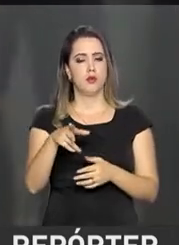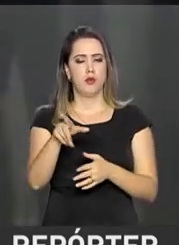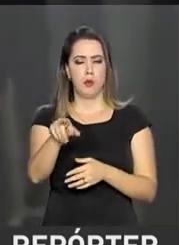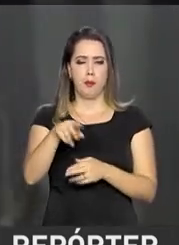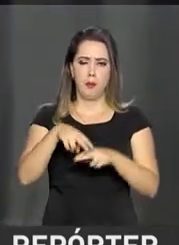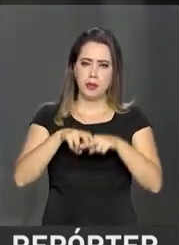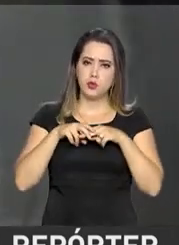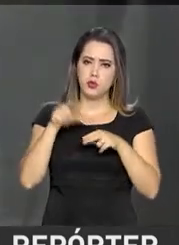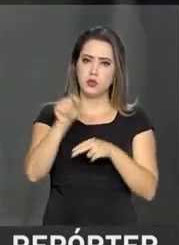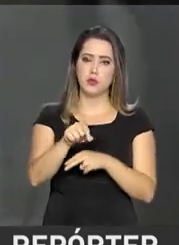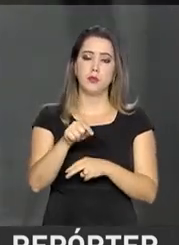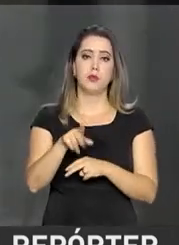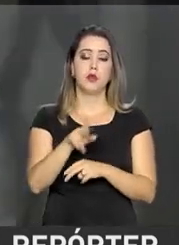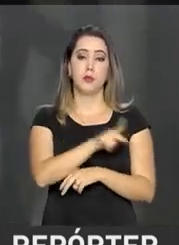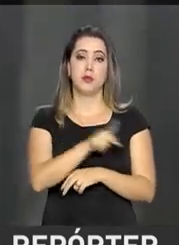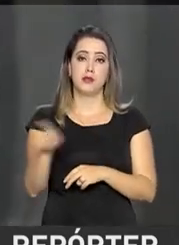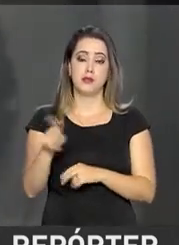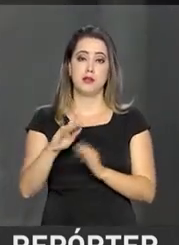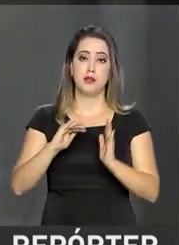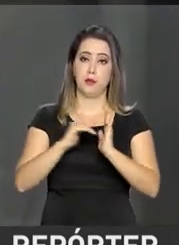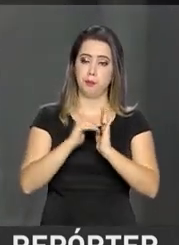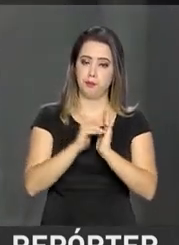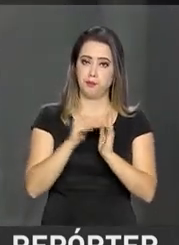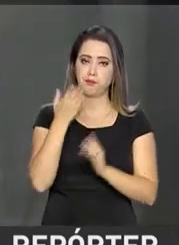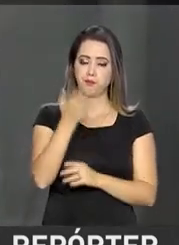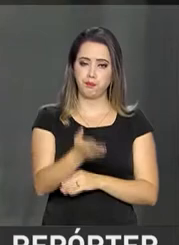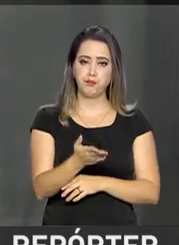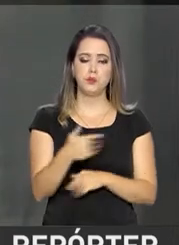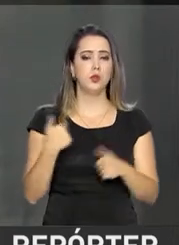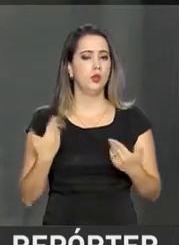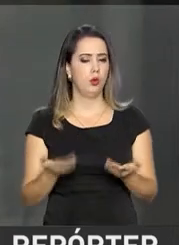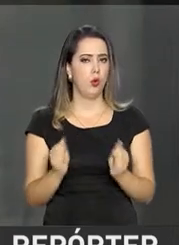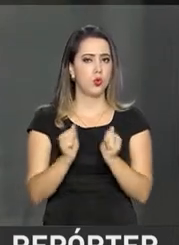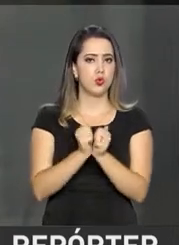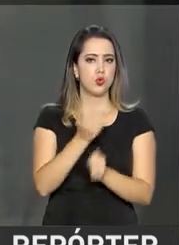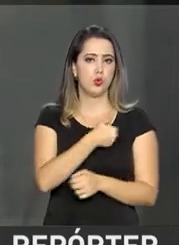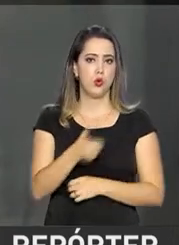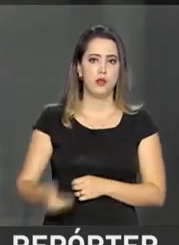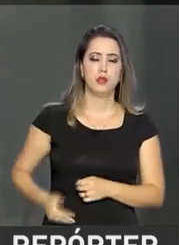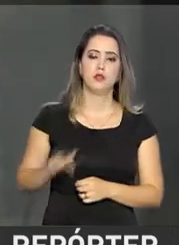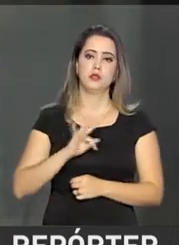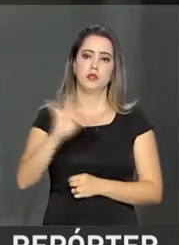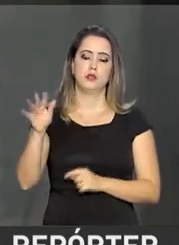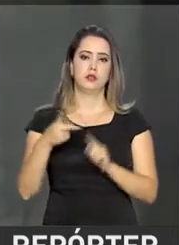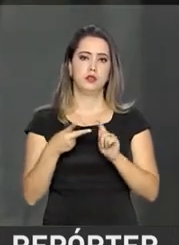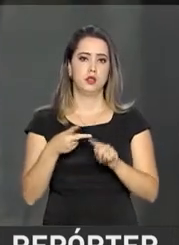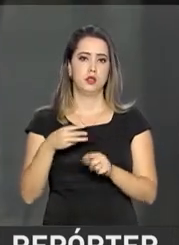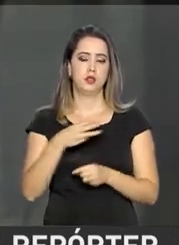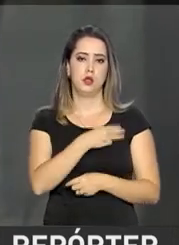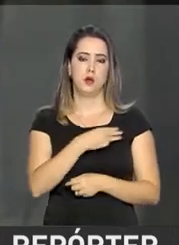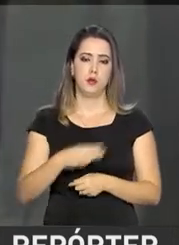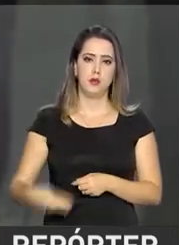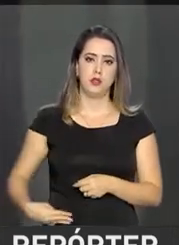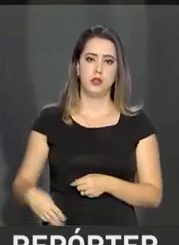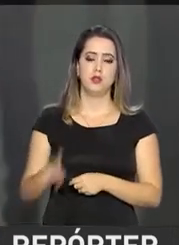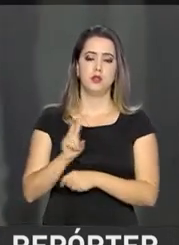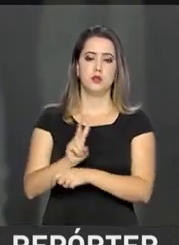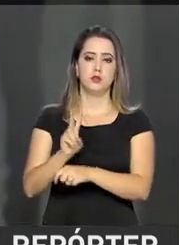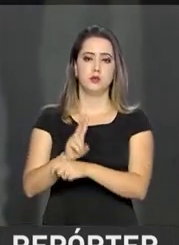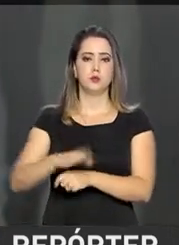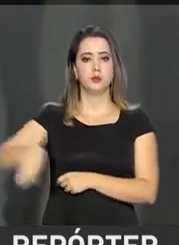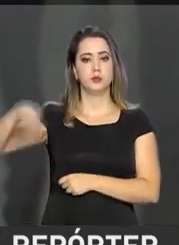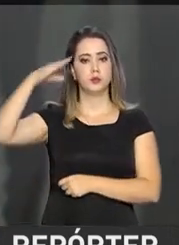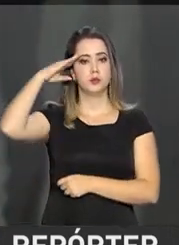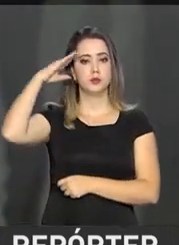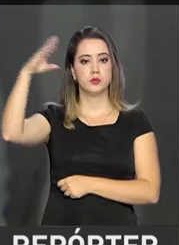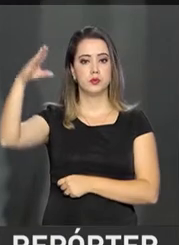Senado, senador Eunício Oliveira. Participam aí pelo governo federal os ministros da Defesa, o interino da Defesa, general